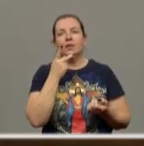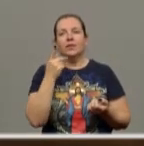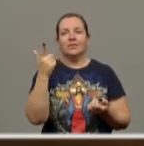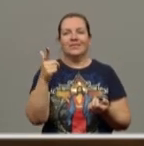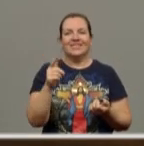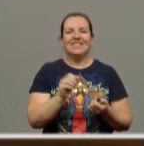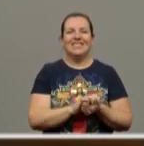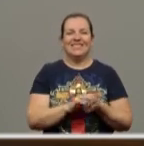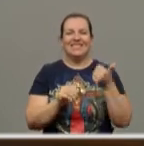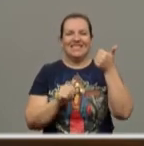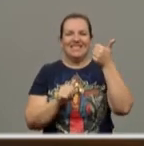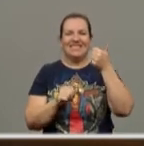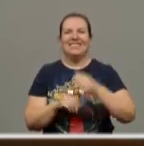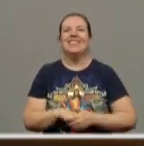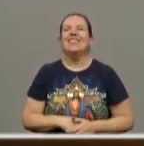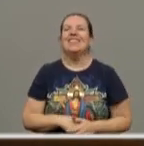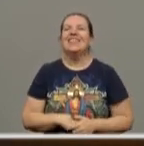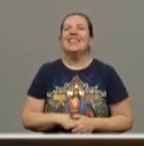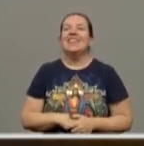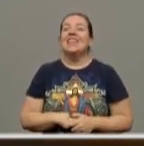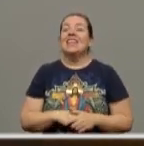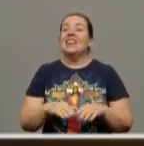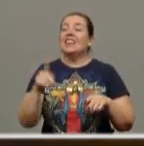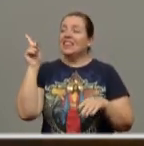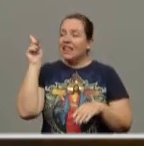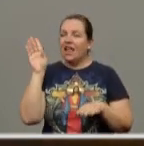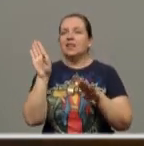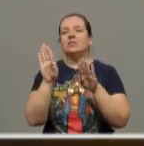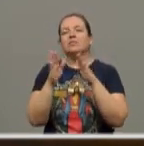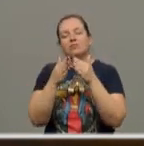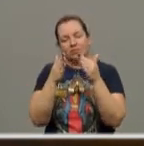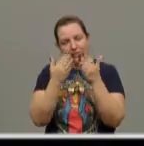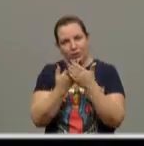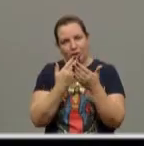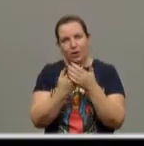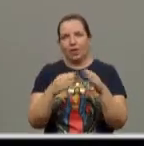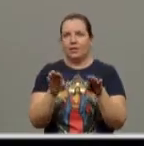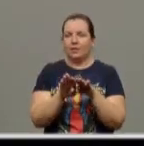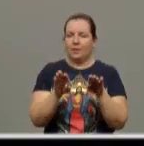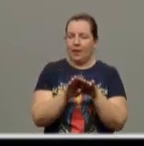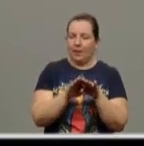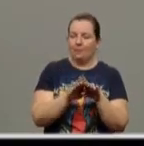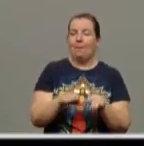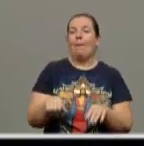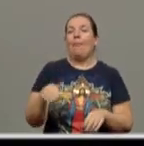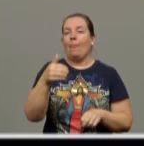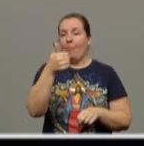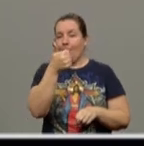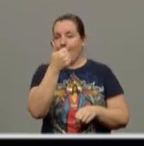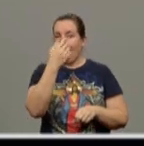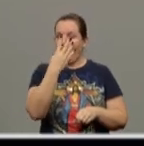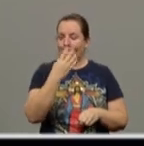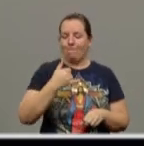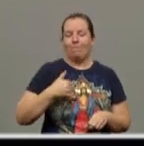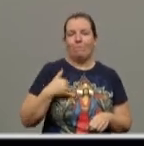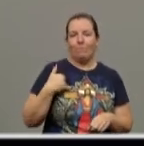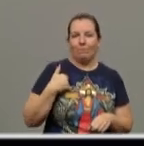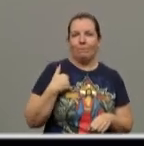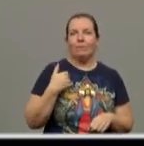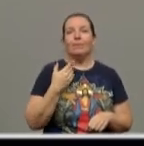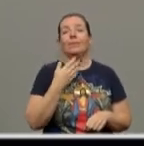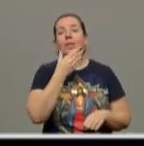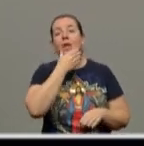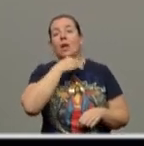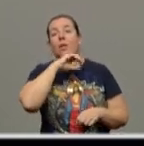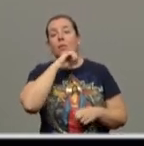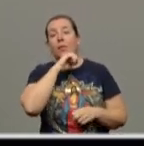aos 14 anos também, né, lá no colégio, já fazendo... sei lá, o colegial ali, meu pai também orientou, falou, não é